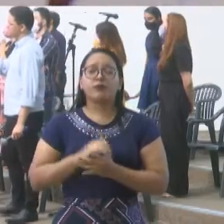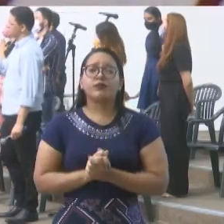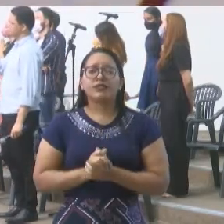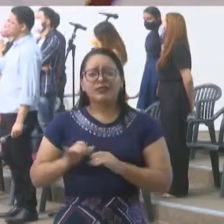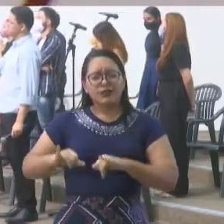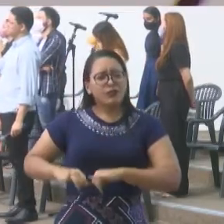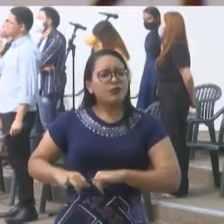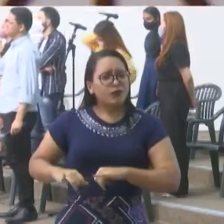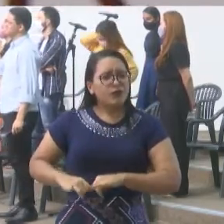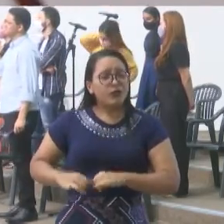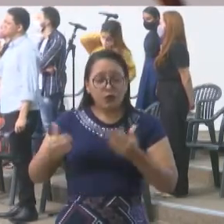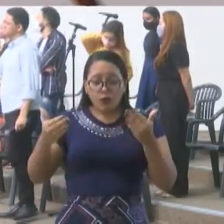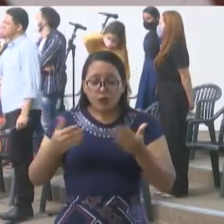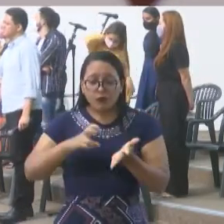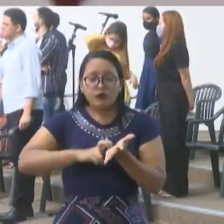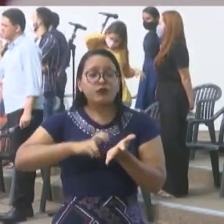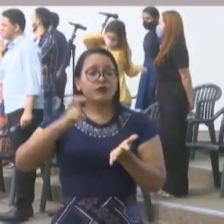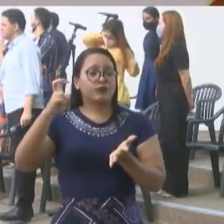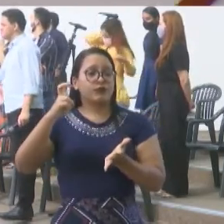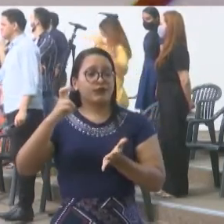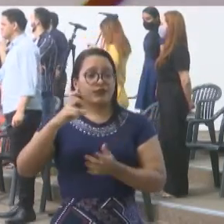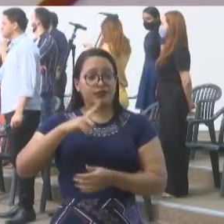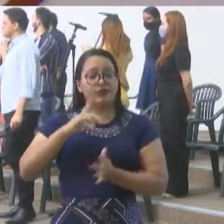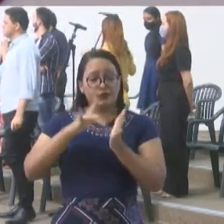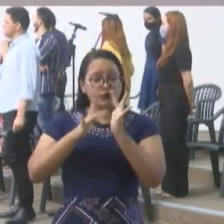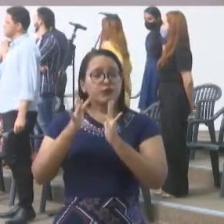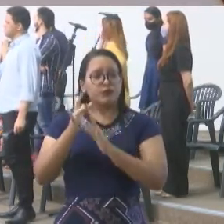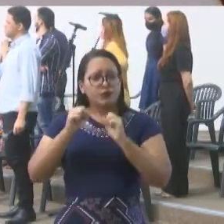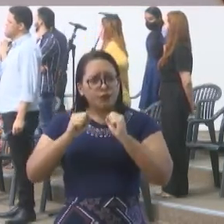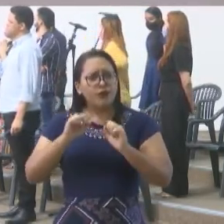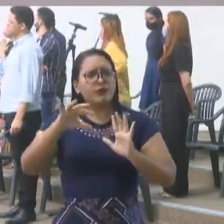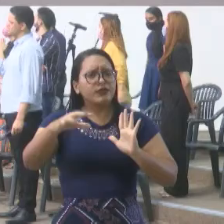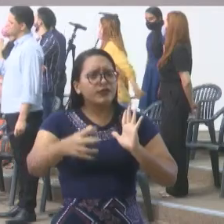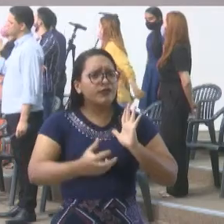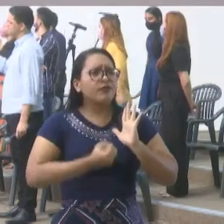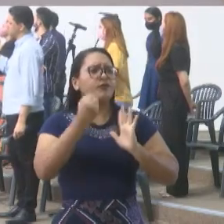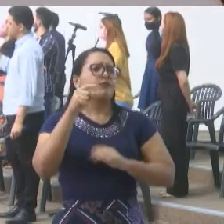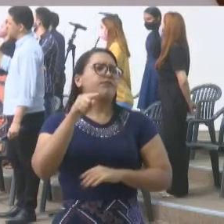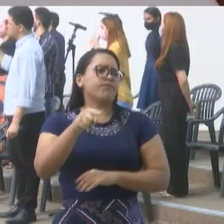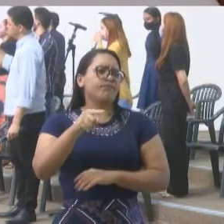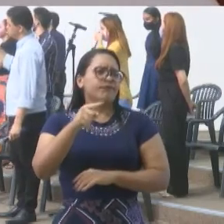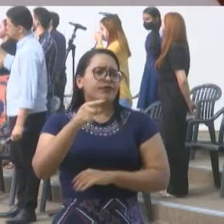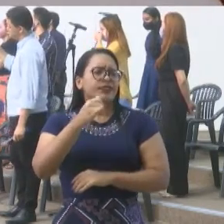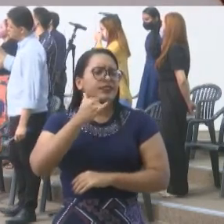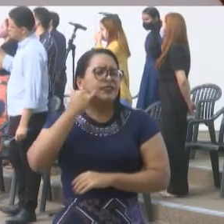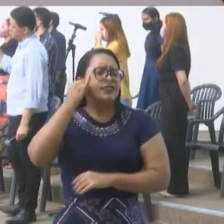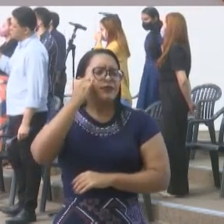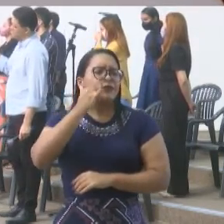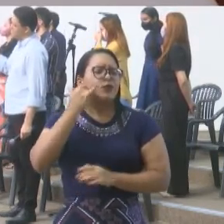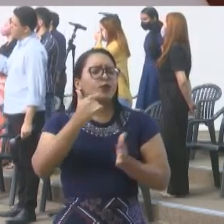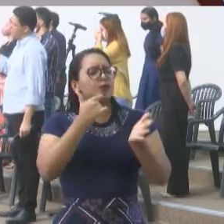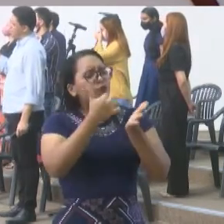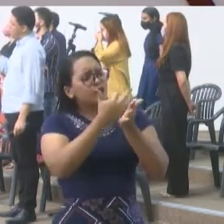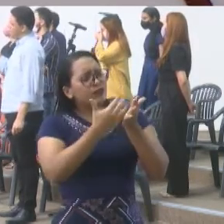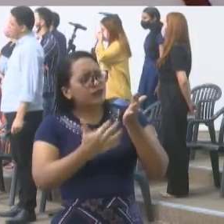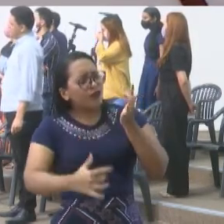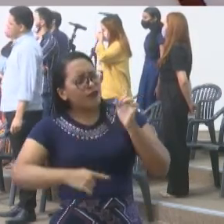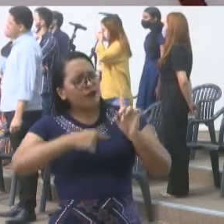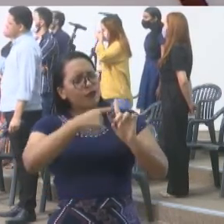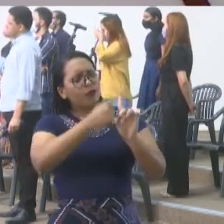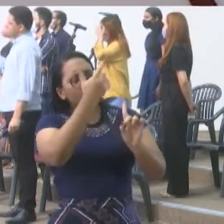manhã. Aquele que tem os recursos para te resgatar, seu sangue precioso derramado na cruz do Calvário, está aqui nessa